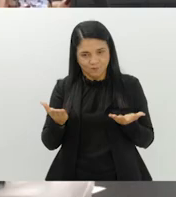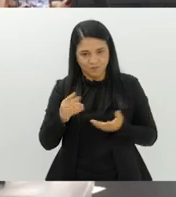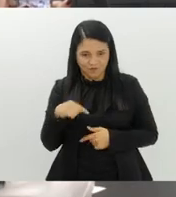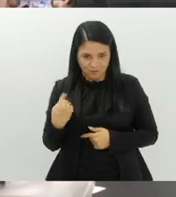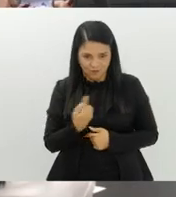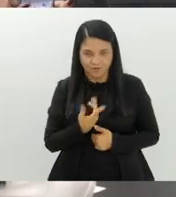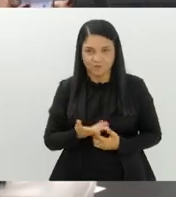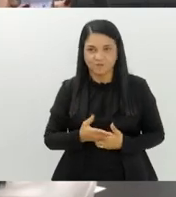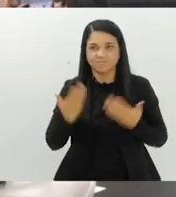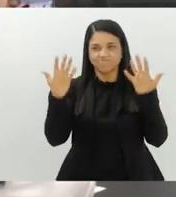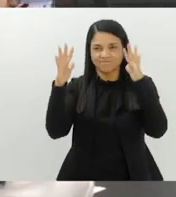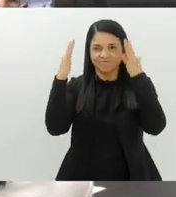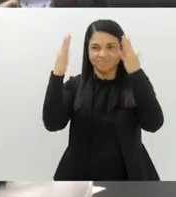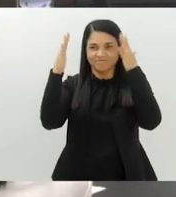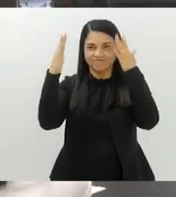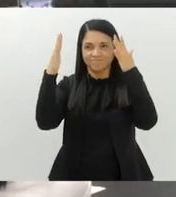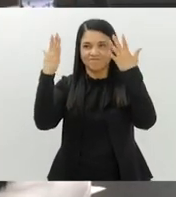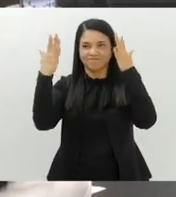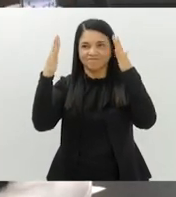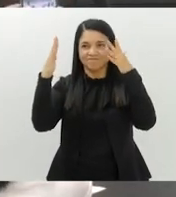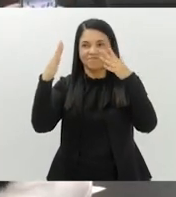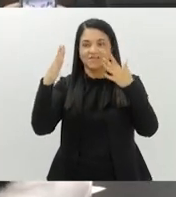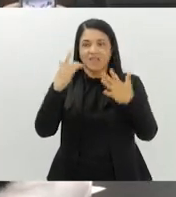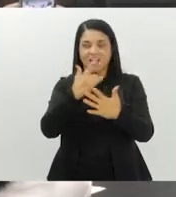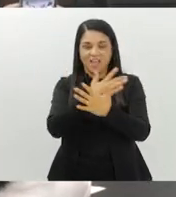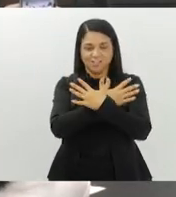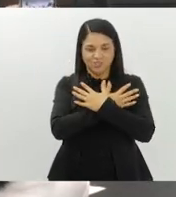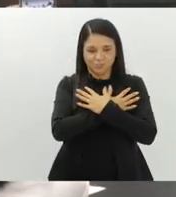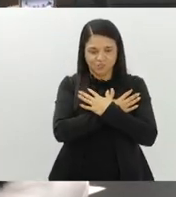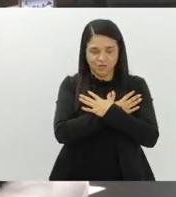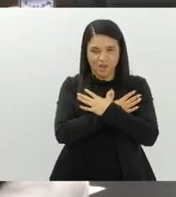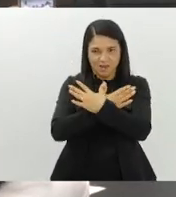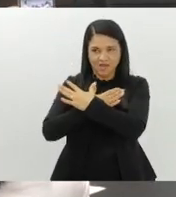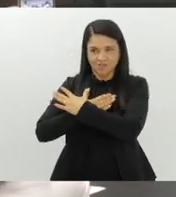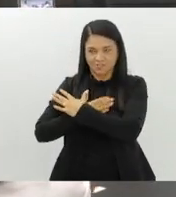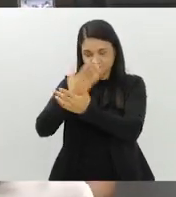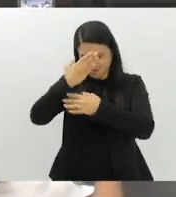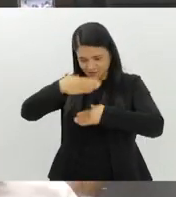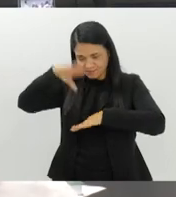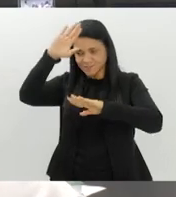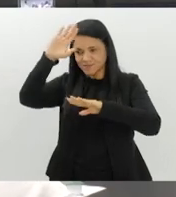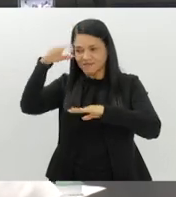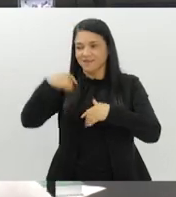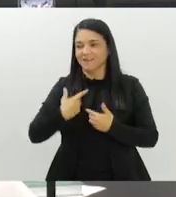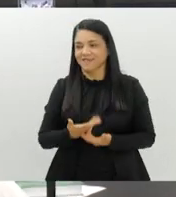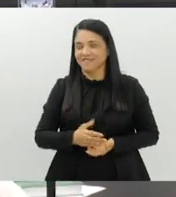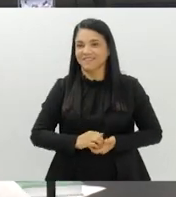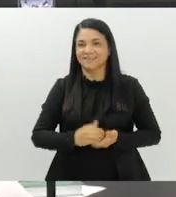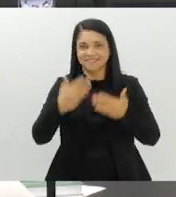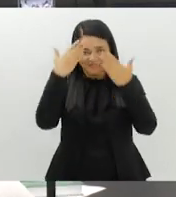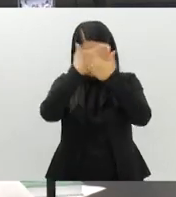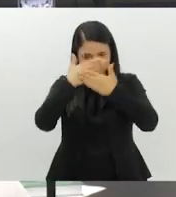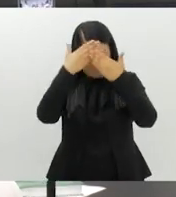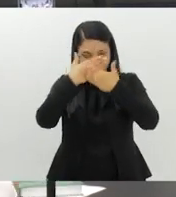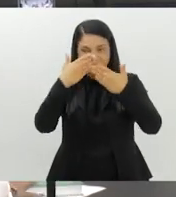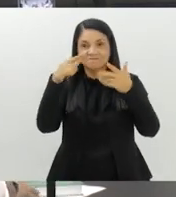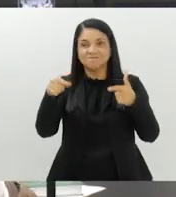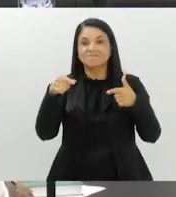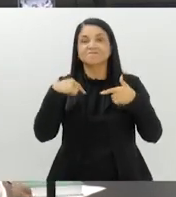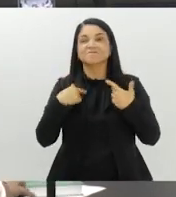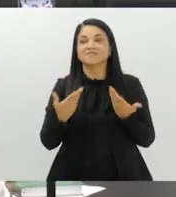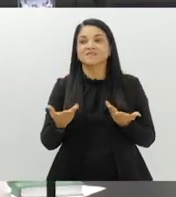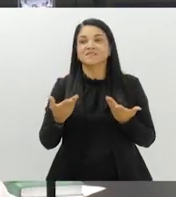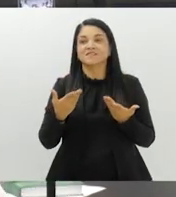evento. Axé, Saravá Umbanda. E já concluindo agora esse ato de entrega, a gente